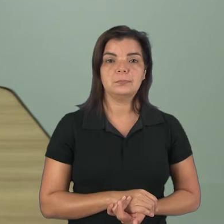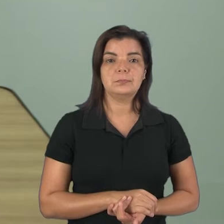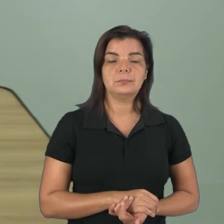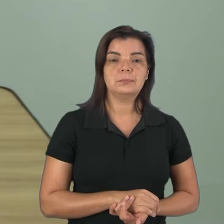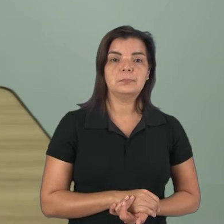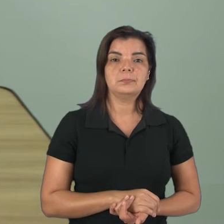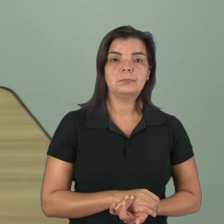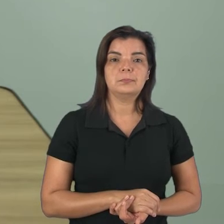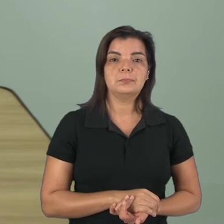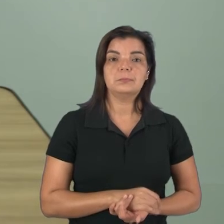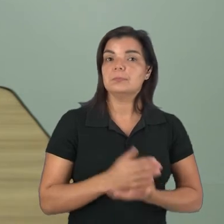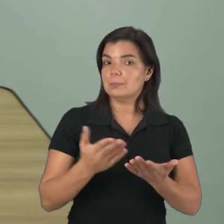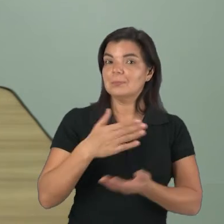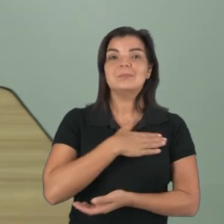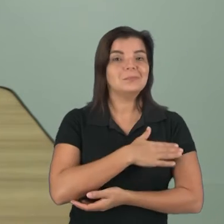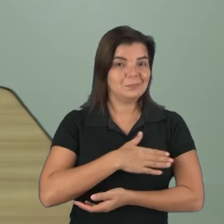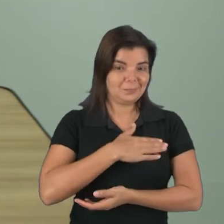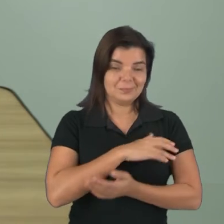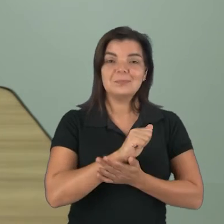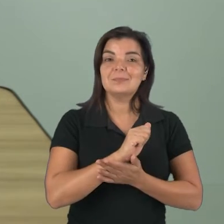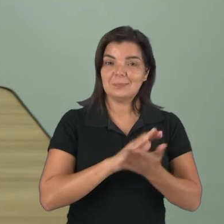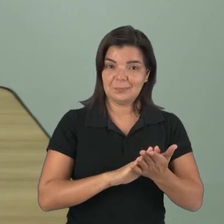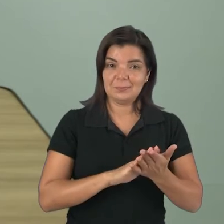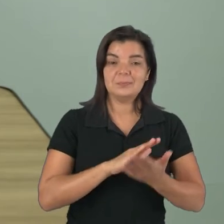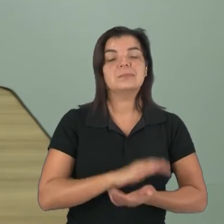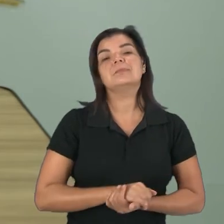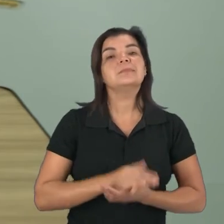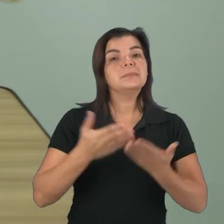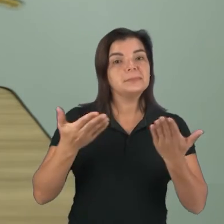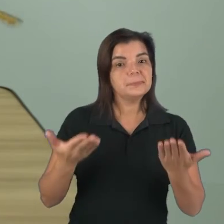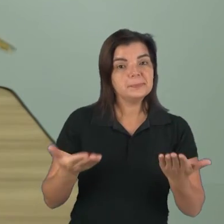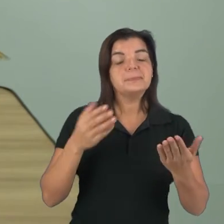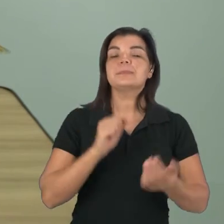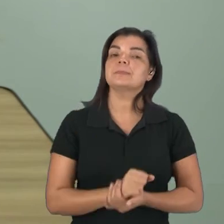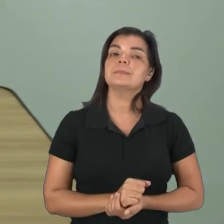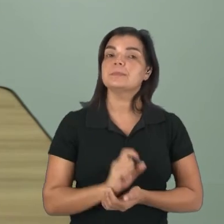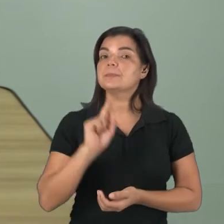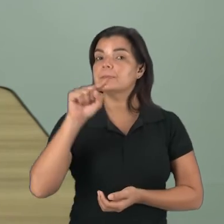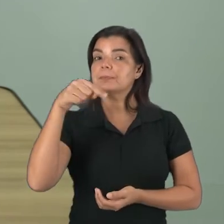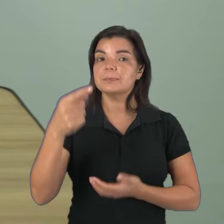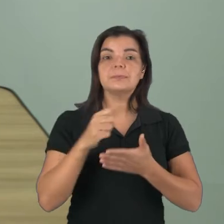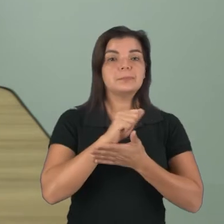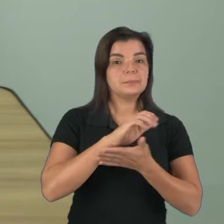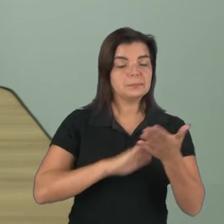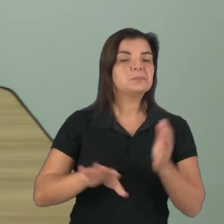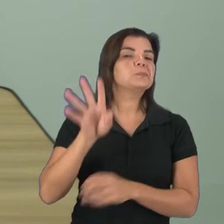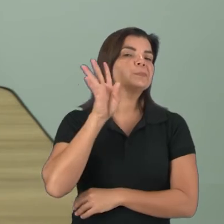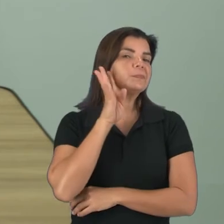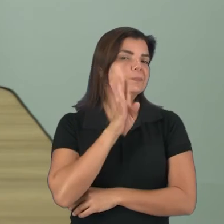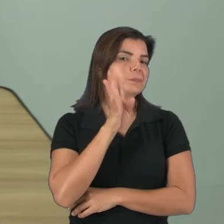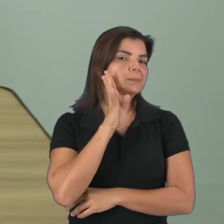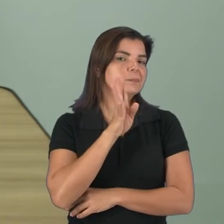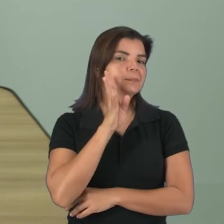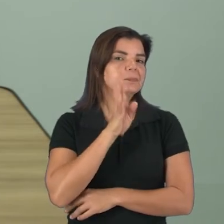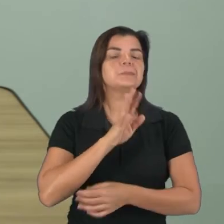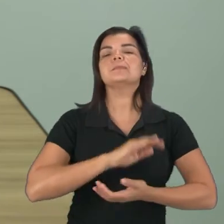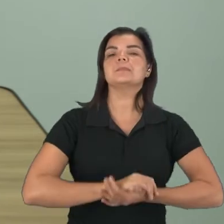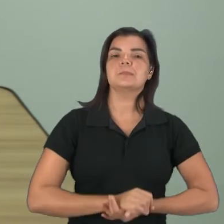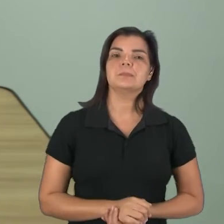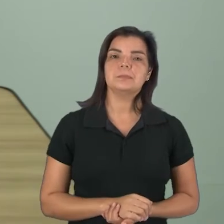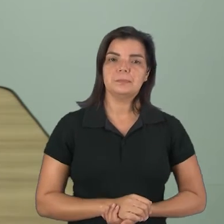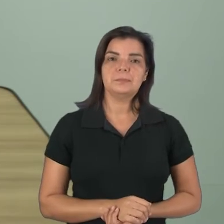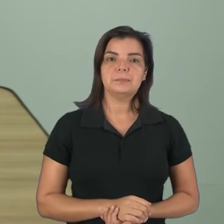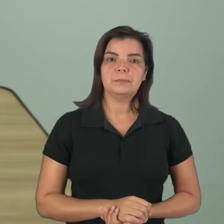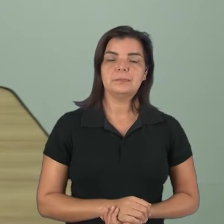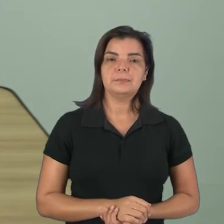nós fizemos então gostaram dessa atividade agora nós vamos para outra atividade bem legal e